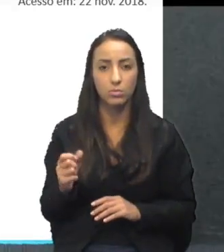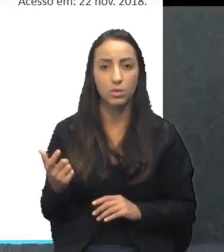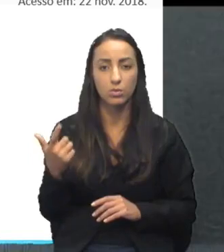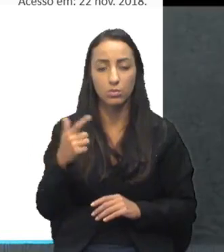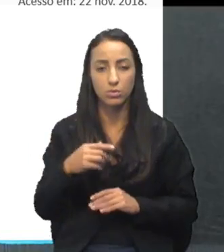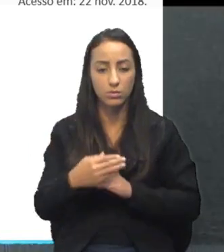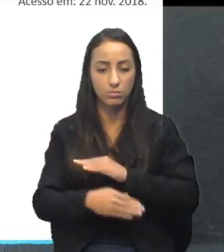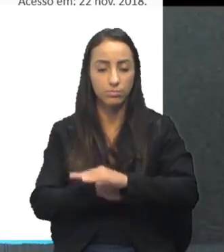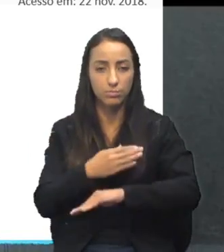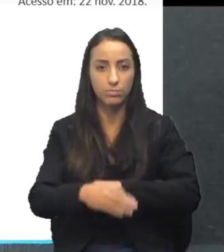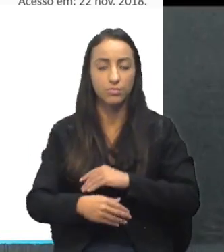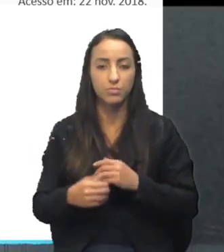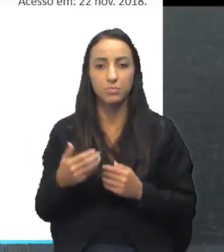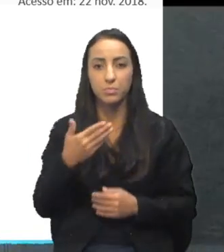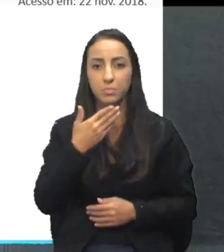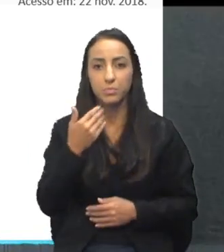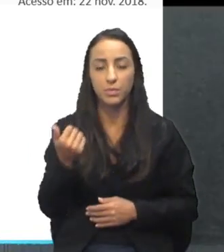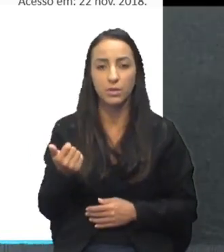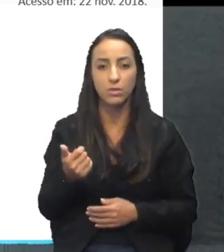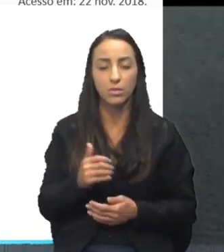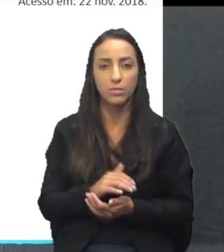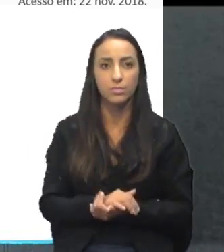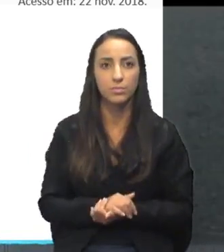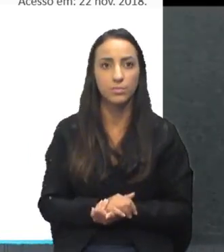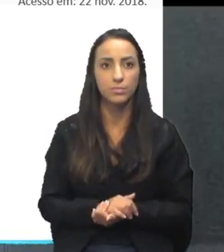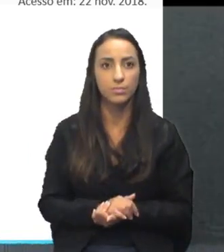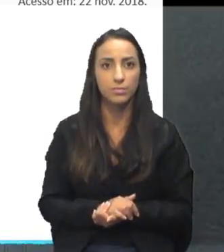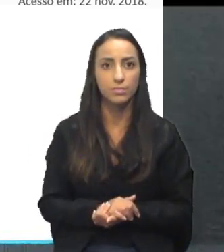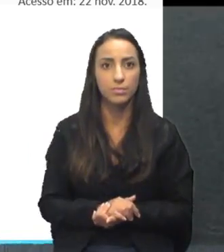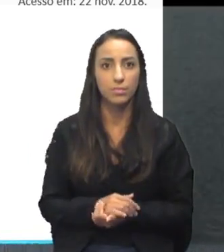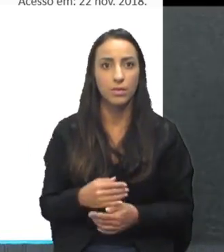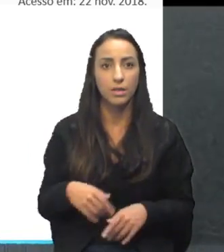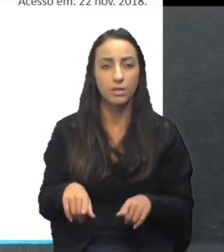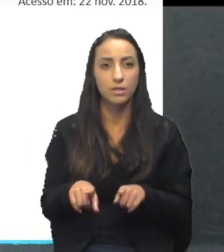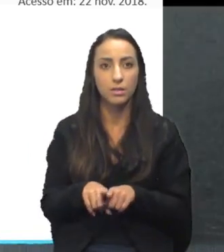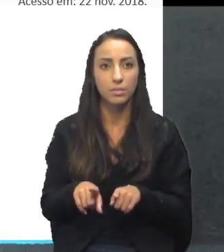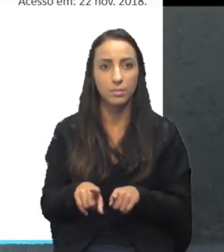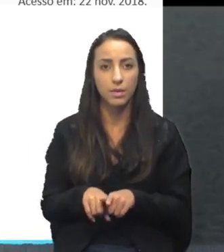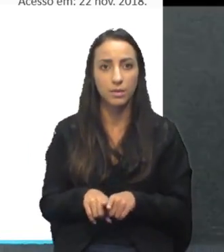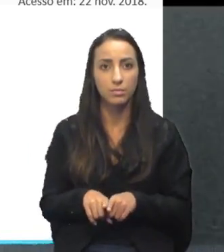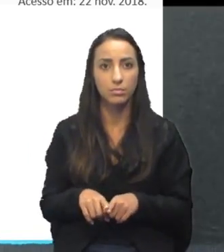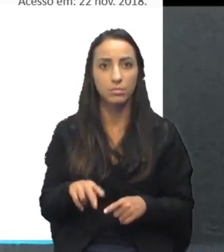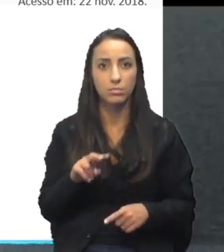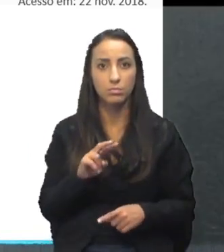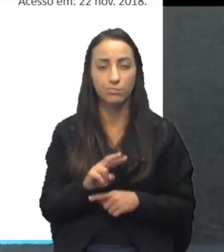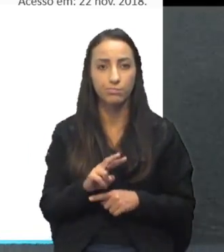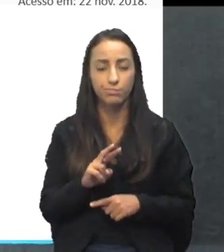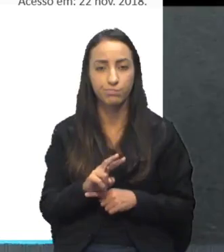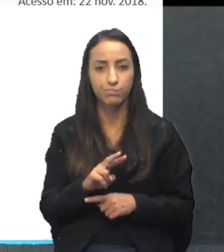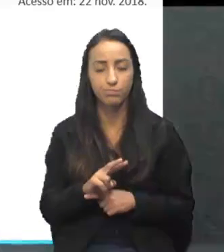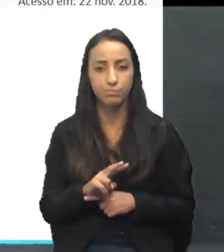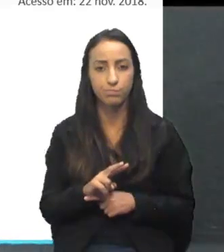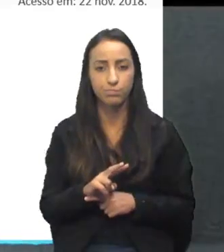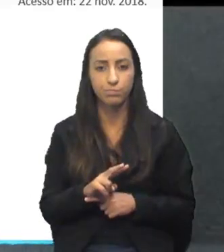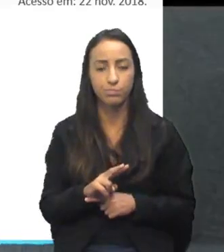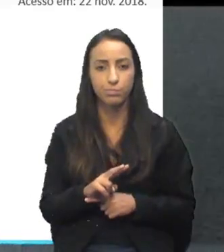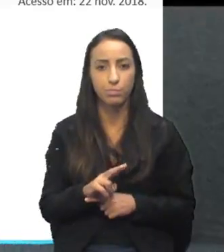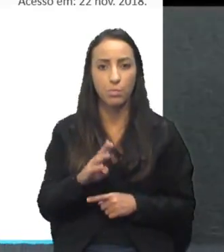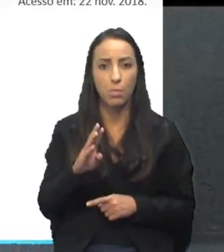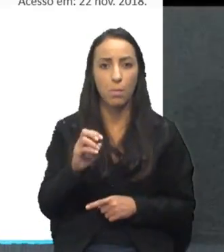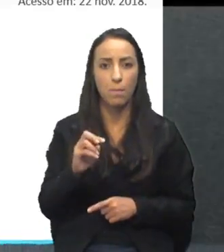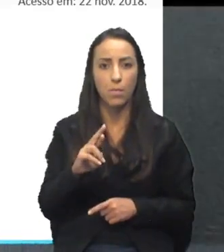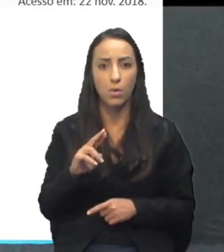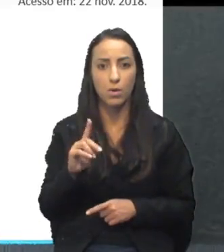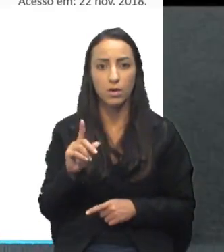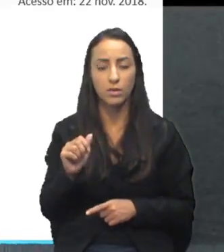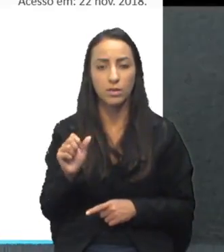do curativo e, posteriormente, a realização do enfaixamento. Bem como nós utilizamos muito para a proteção de